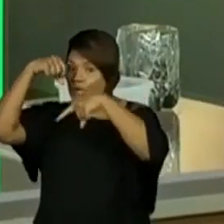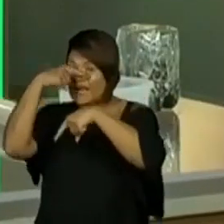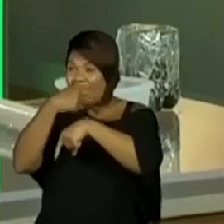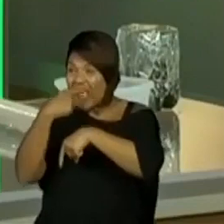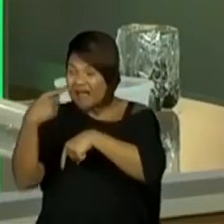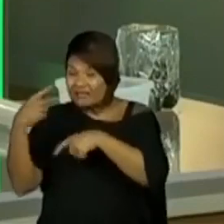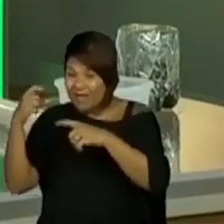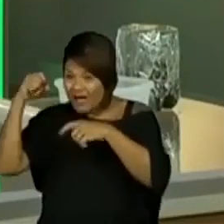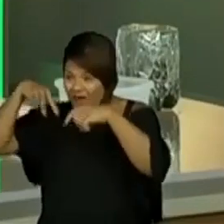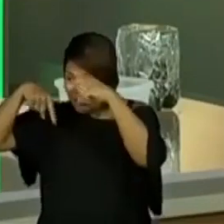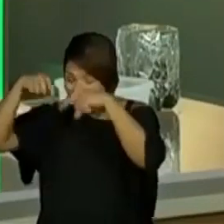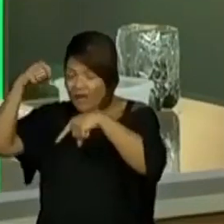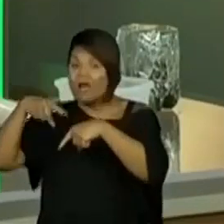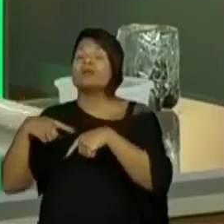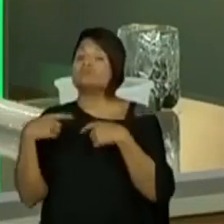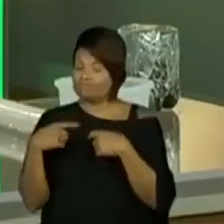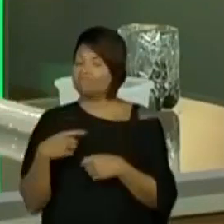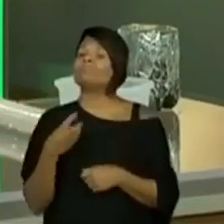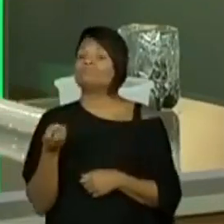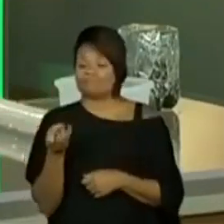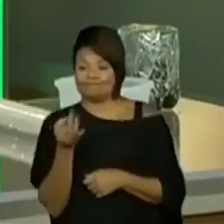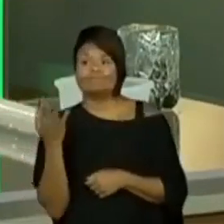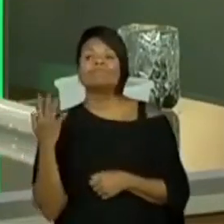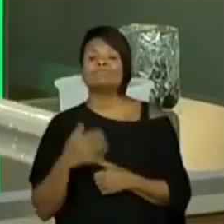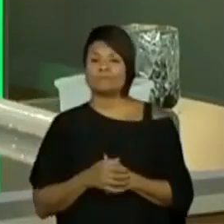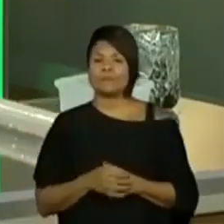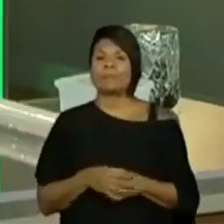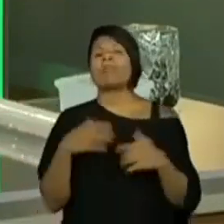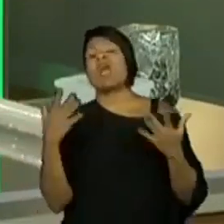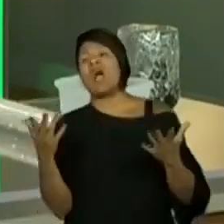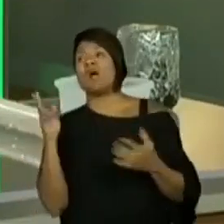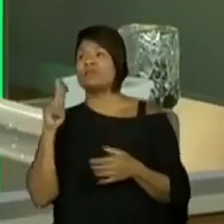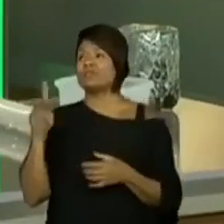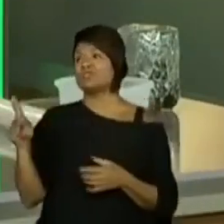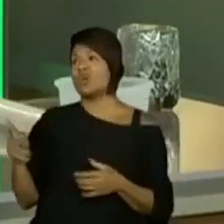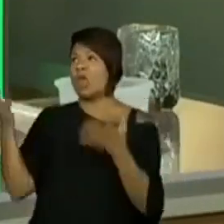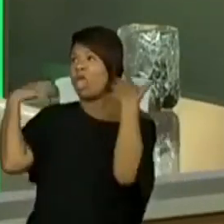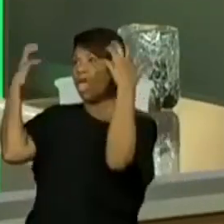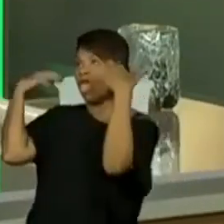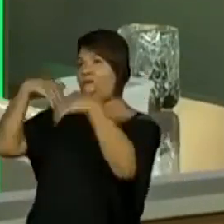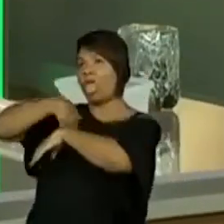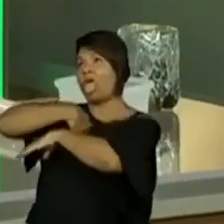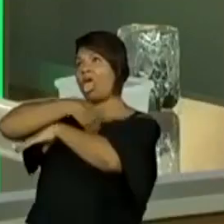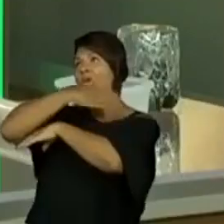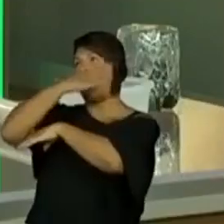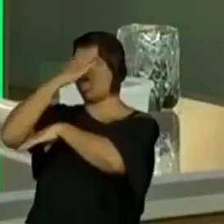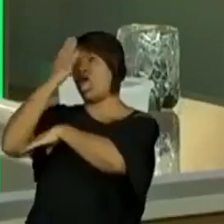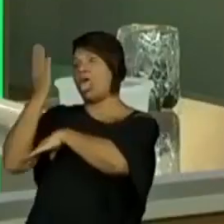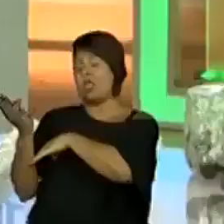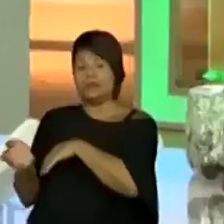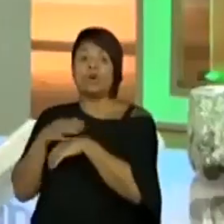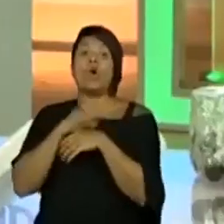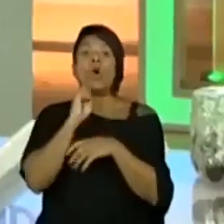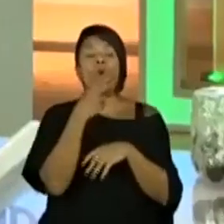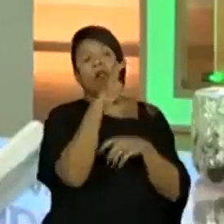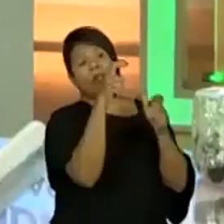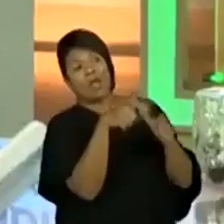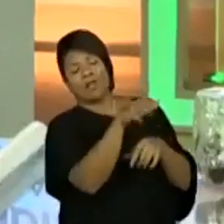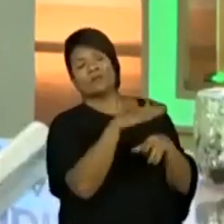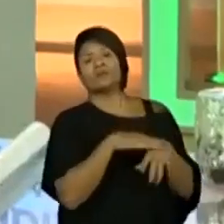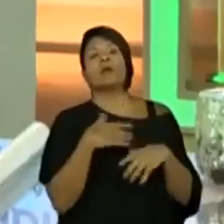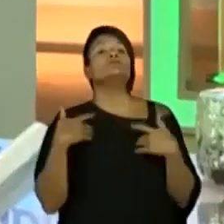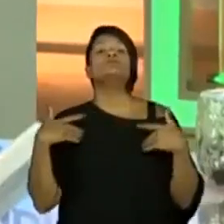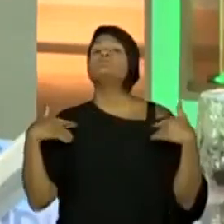minha parte. Ah, Pro, mas eu conheço uma pessoa que não faz. Pro, mas em tal lugar eu já vi falar que não faz.